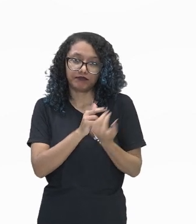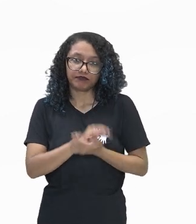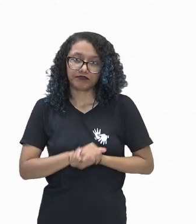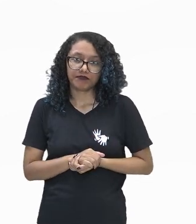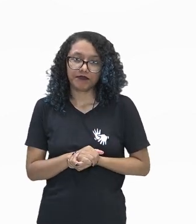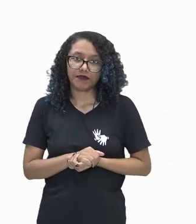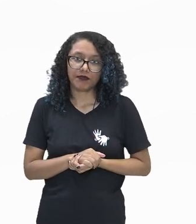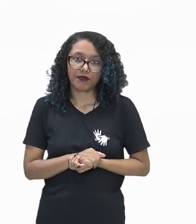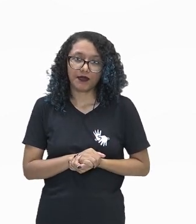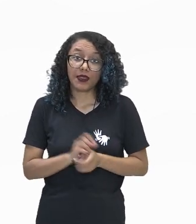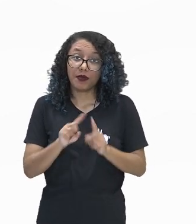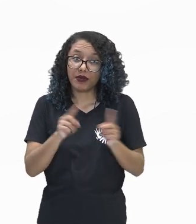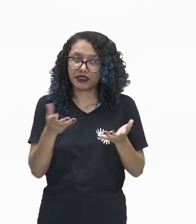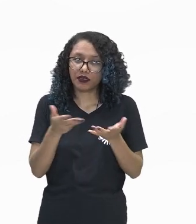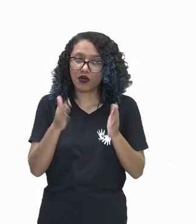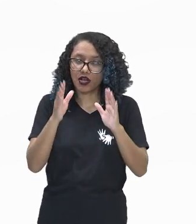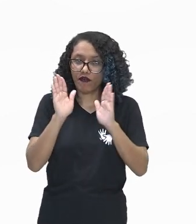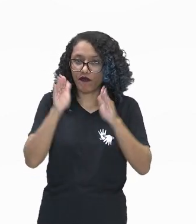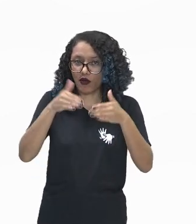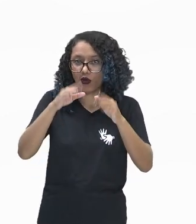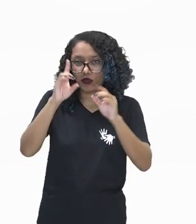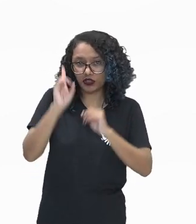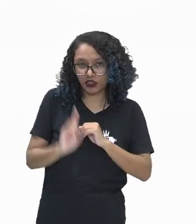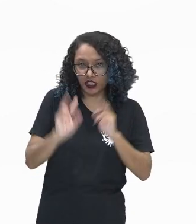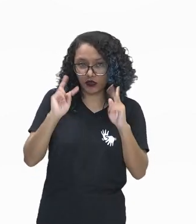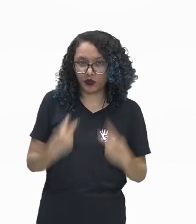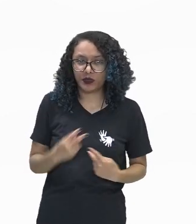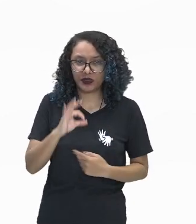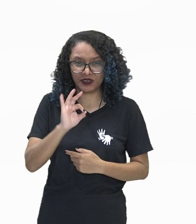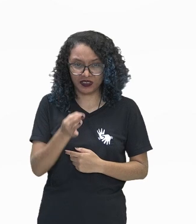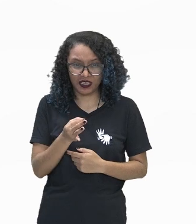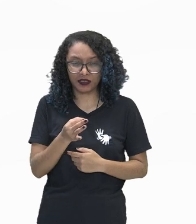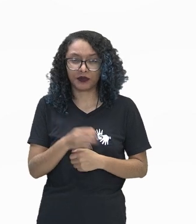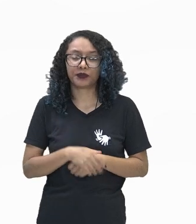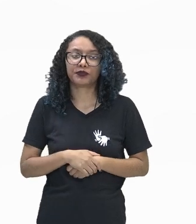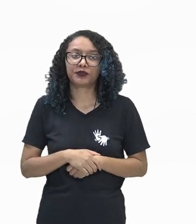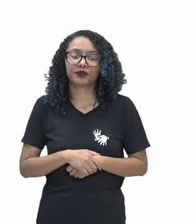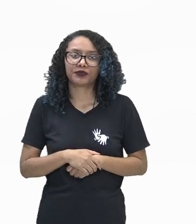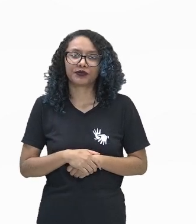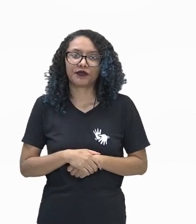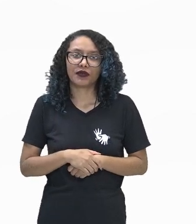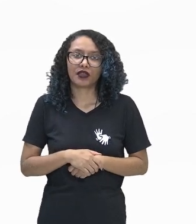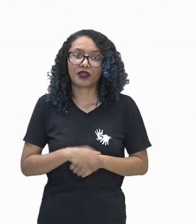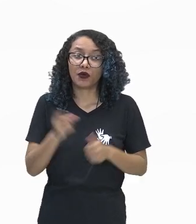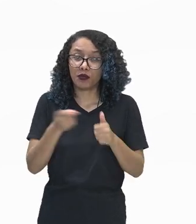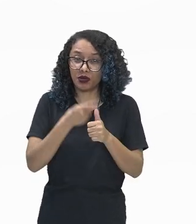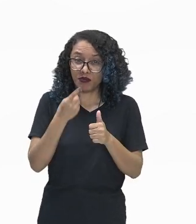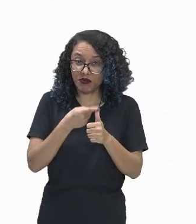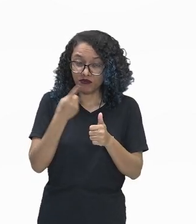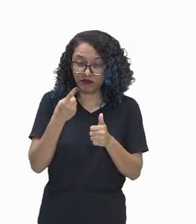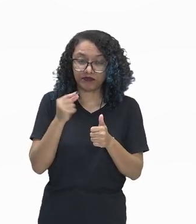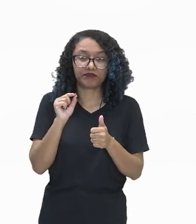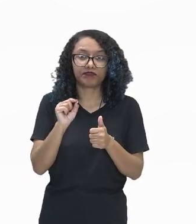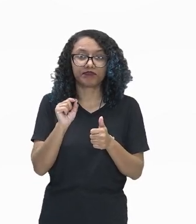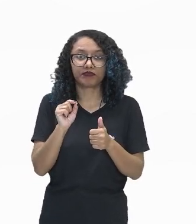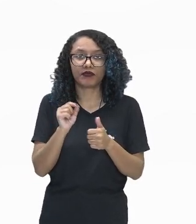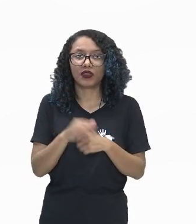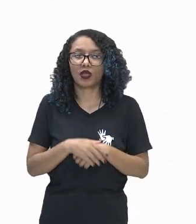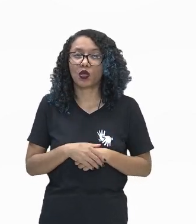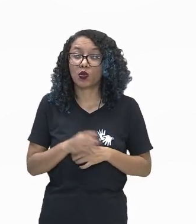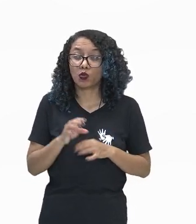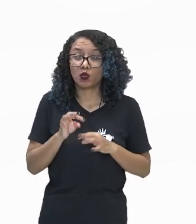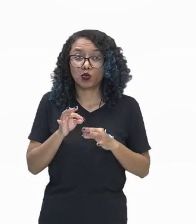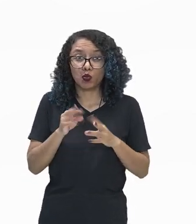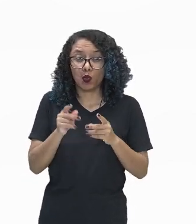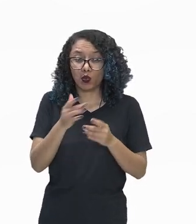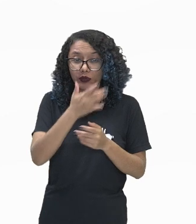então, a princípio, antes de mais nada, todo ser humano que nasce, ele